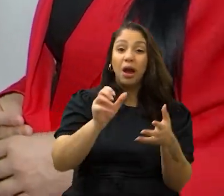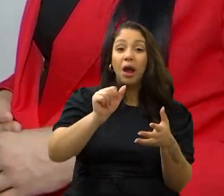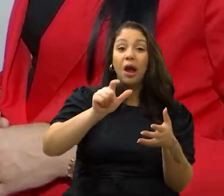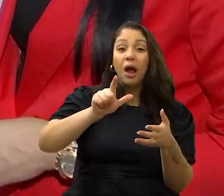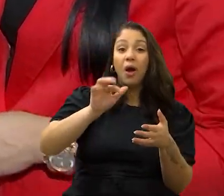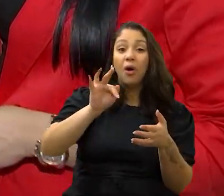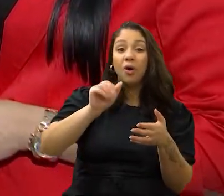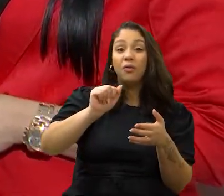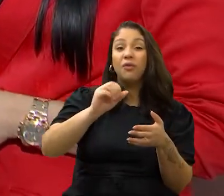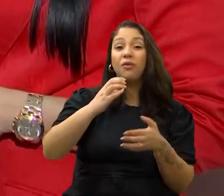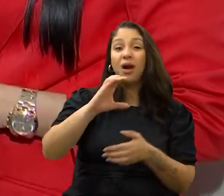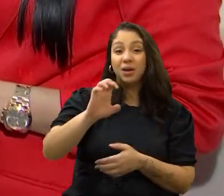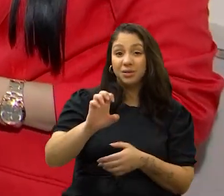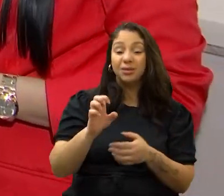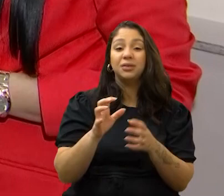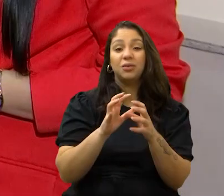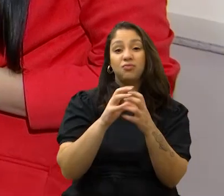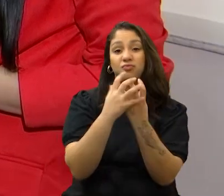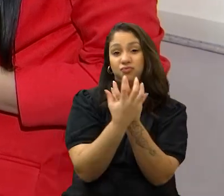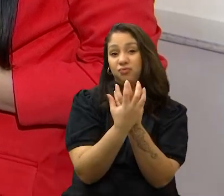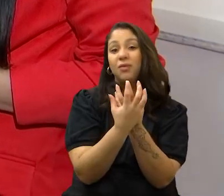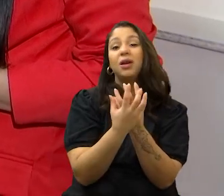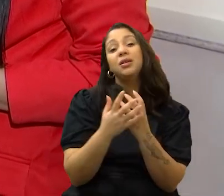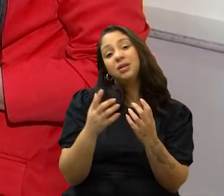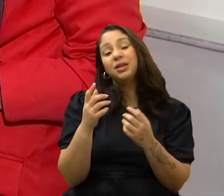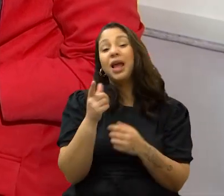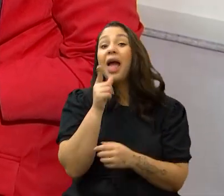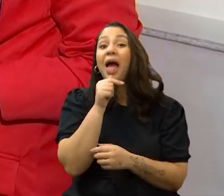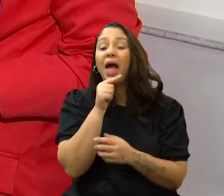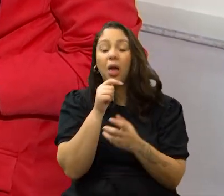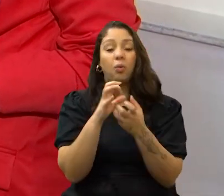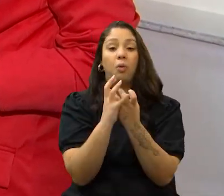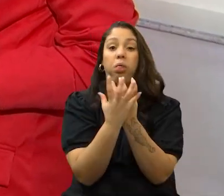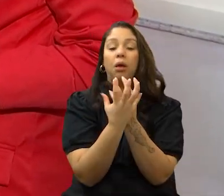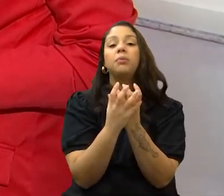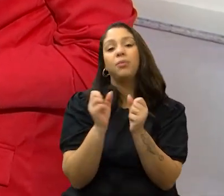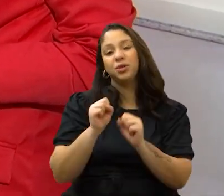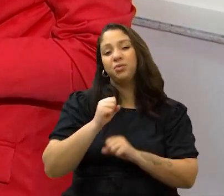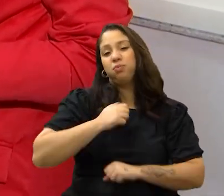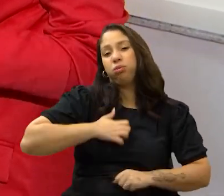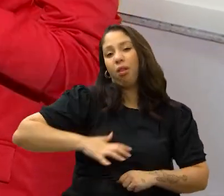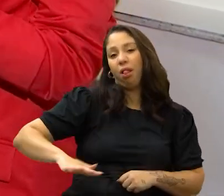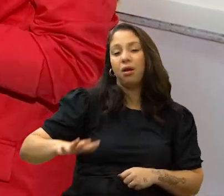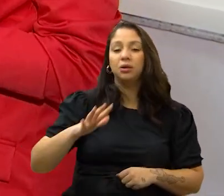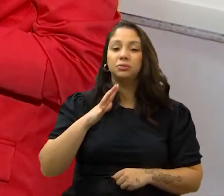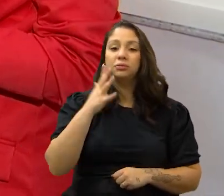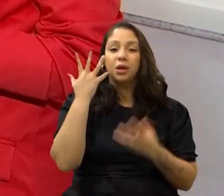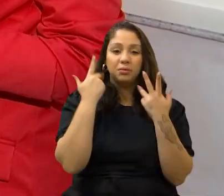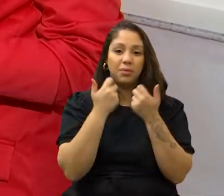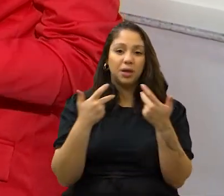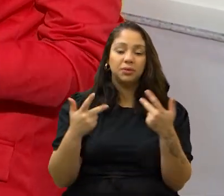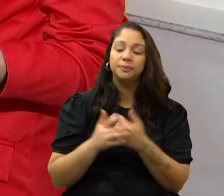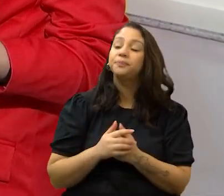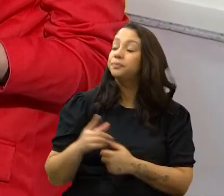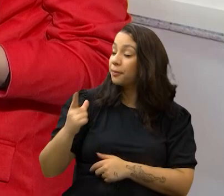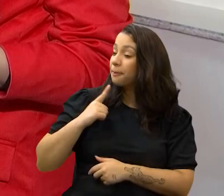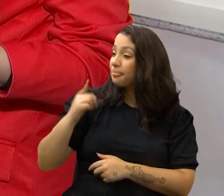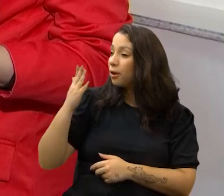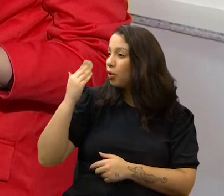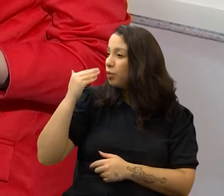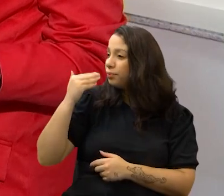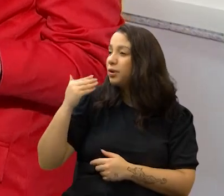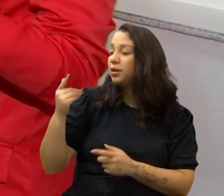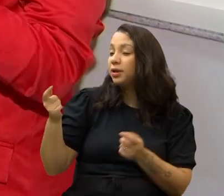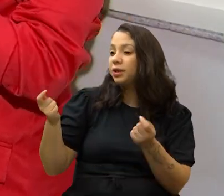O alface também ele contém muita água e pode ocasionar até diarreia nesses animais. Além dos alimentos convencionais que também